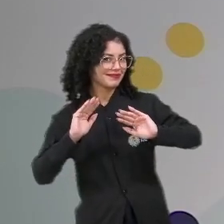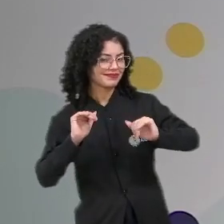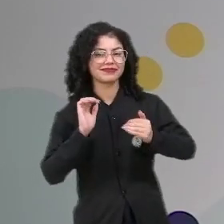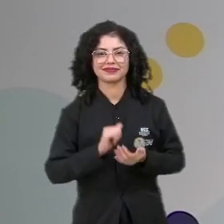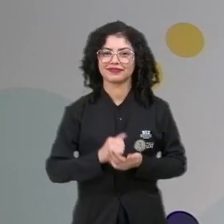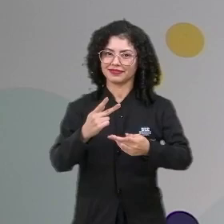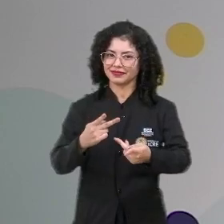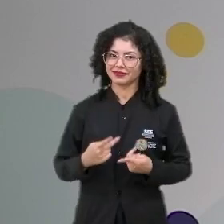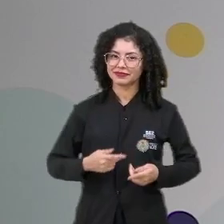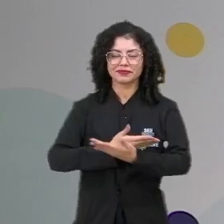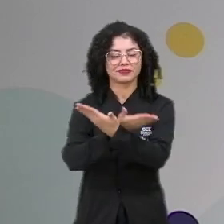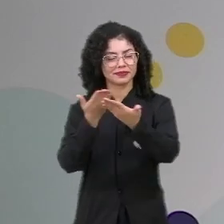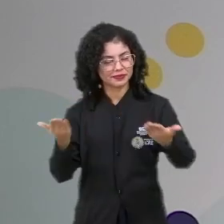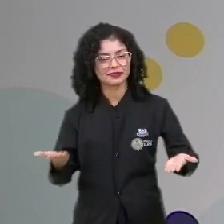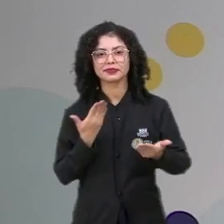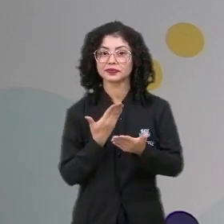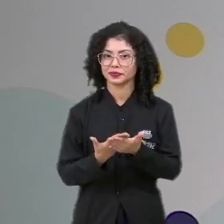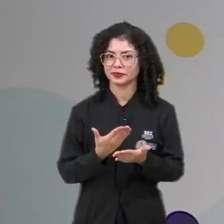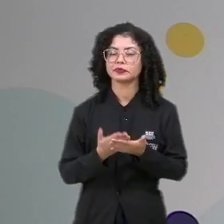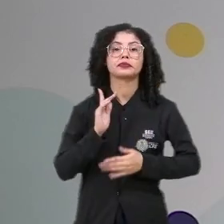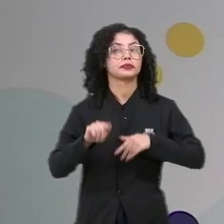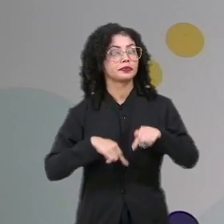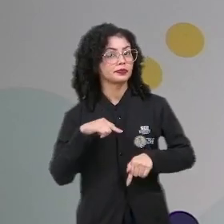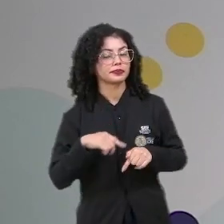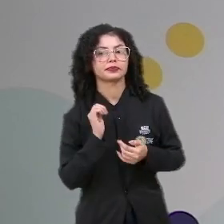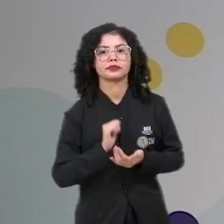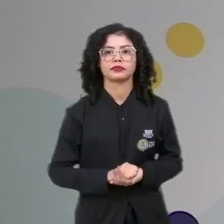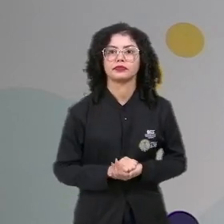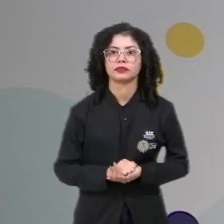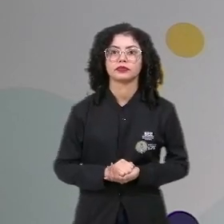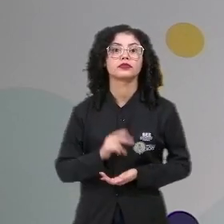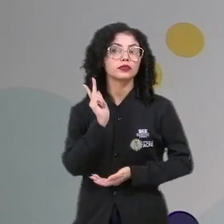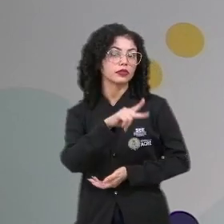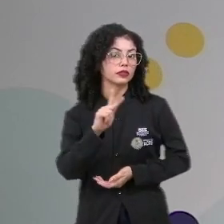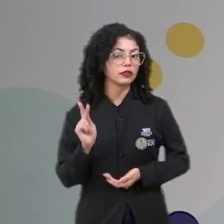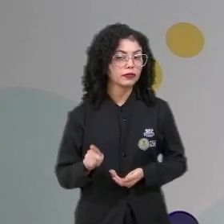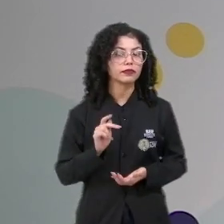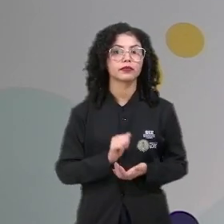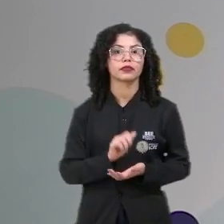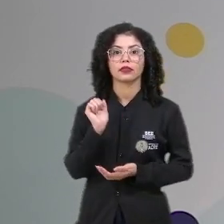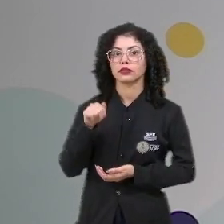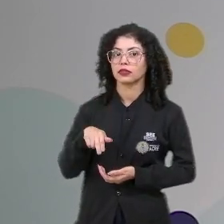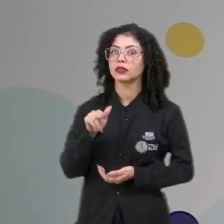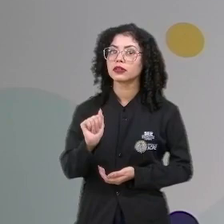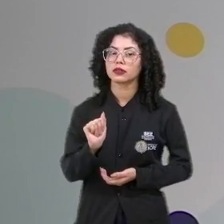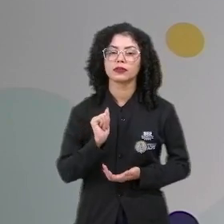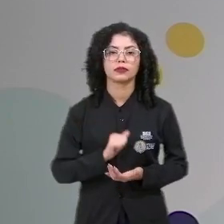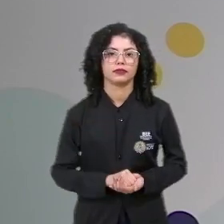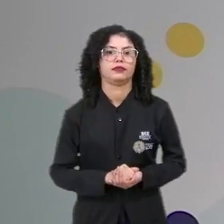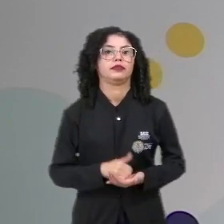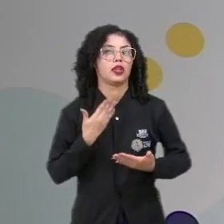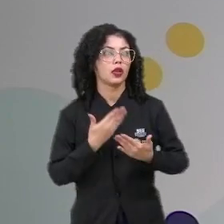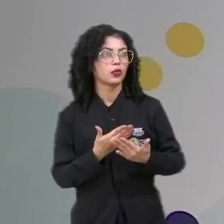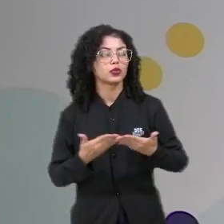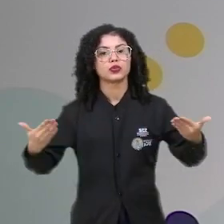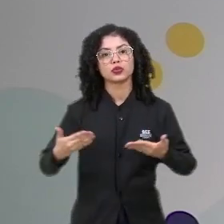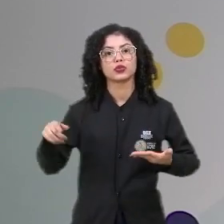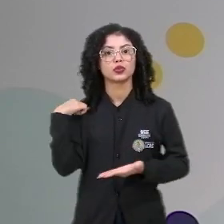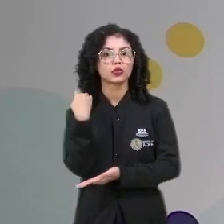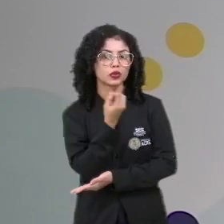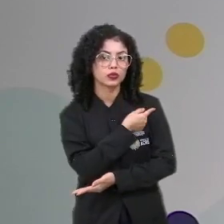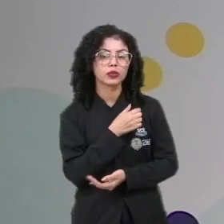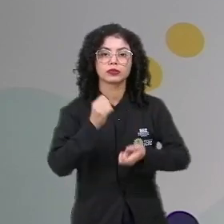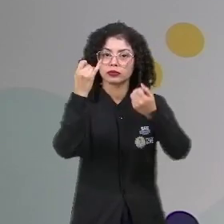Olá, sejam todos bem-vindos a mais uma aula de Química. Eu sou a professora Ana Caroline e na aula de hoje nós